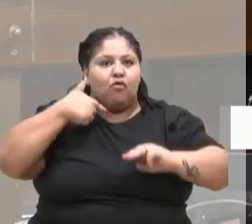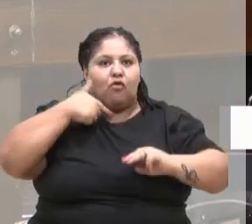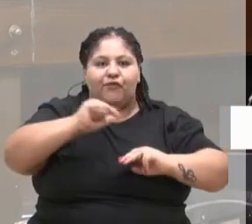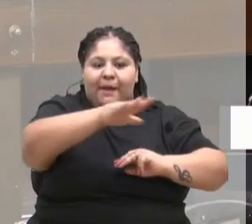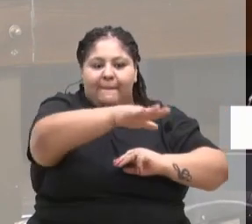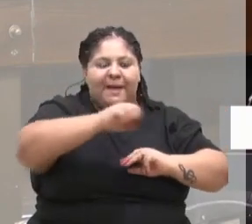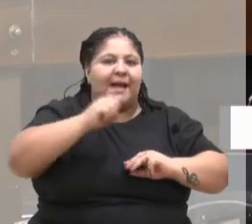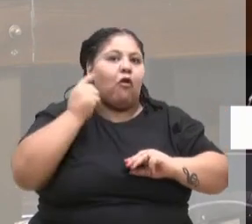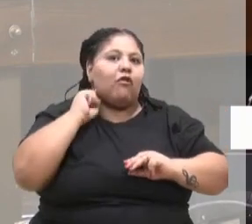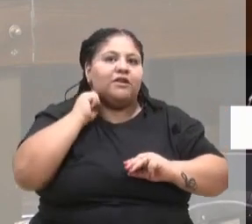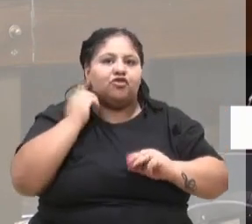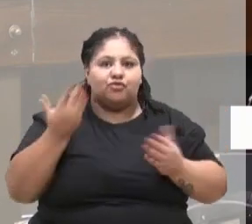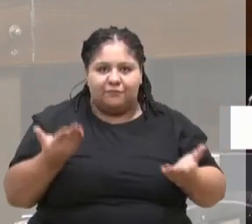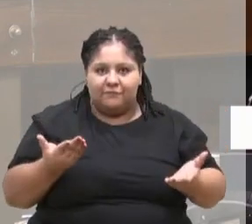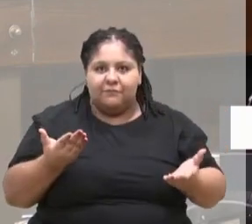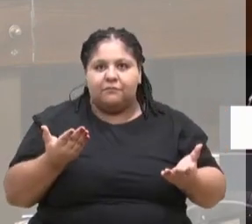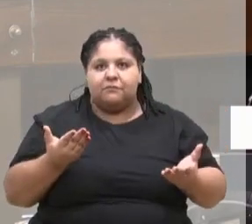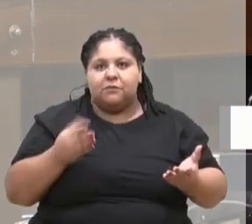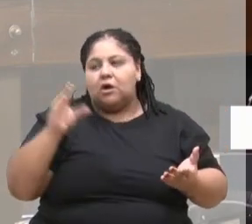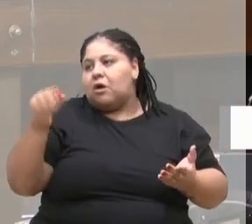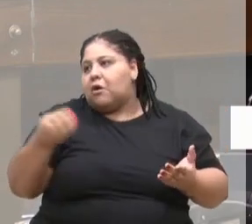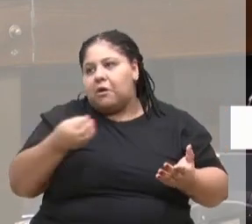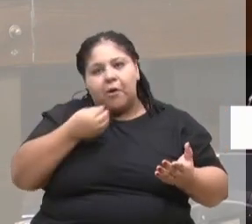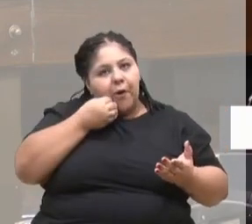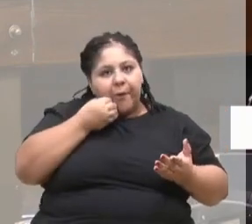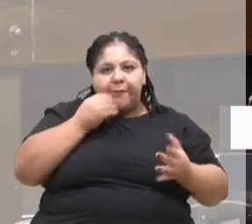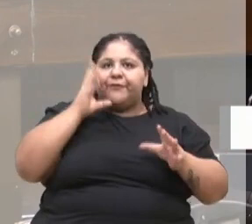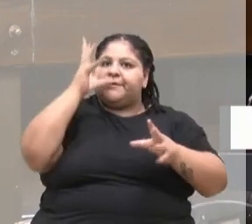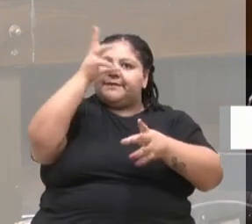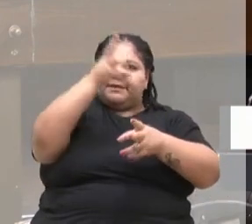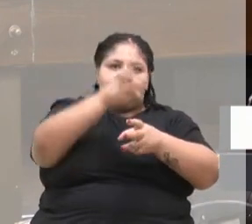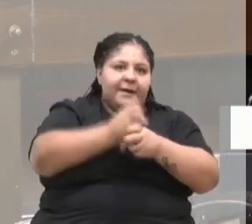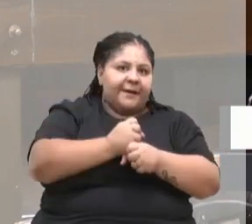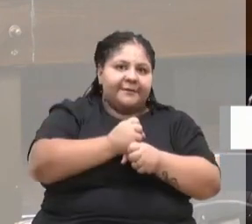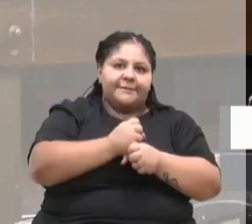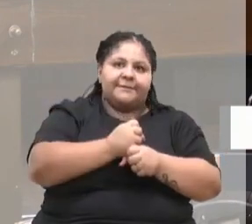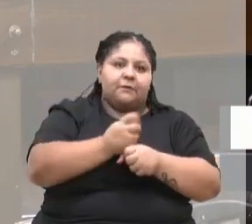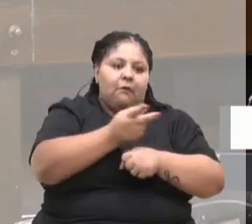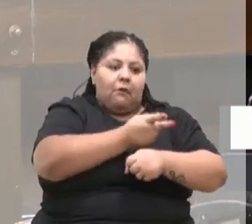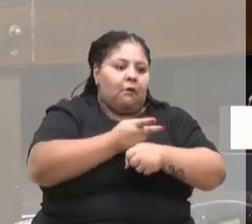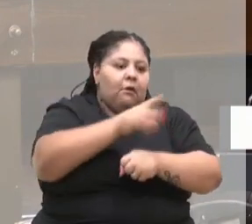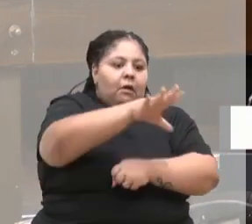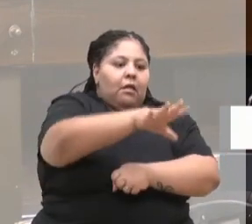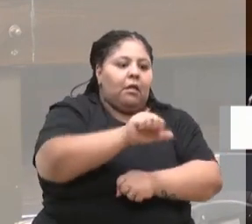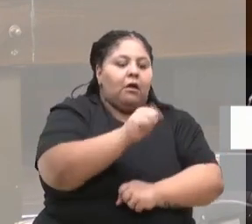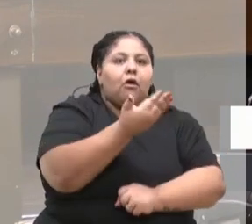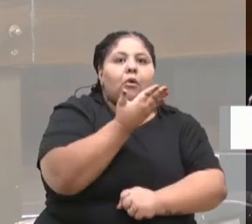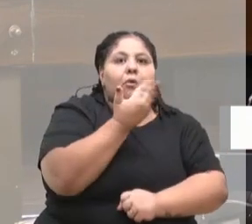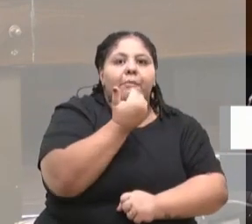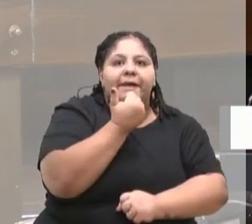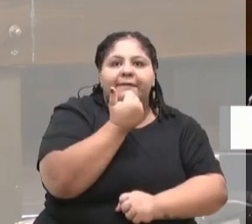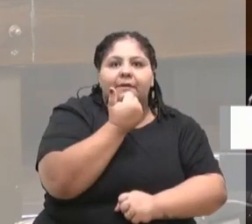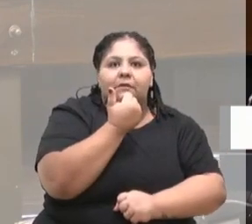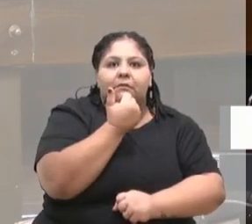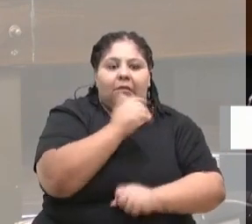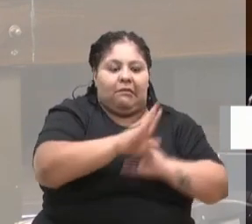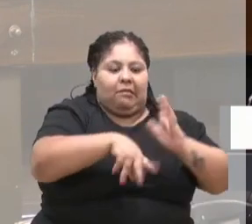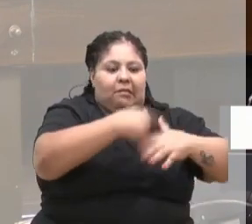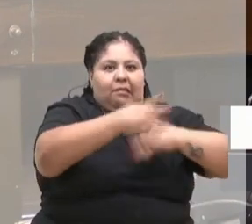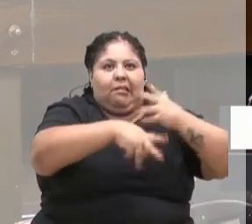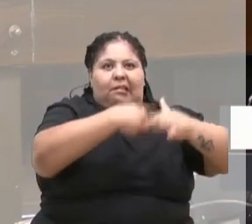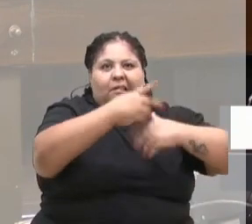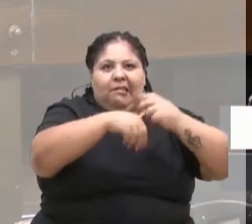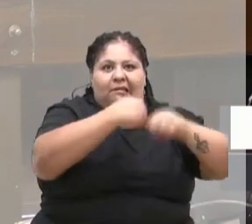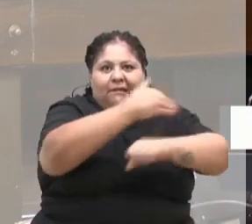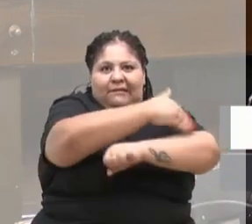claro que os animais, eles procuram alimentação nesse lixo, acabam derrubando na rua e fazendo essa sujeira nas